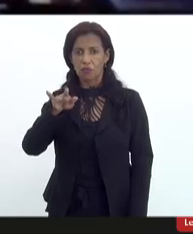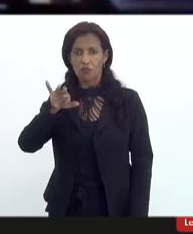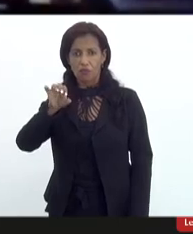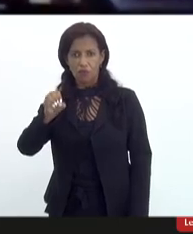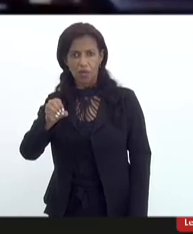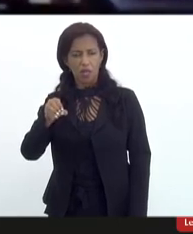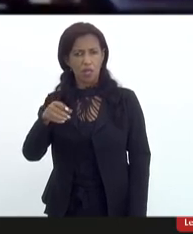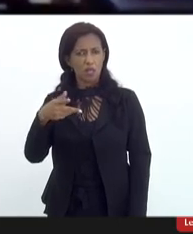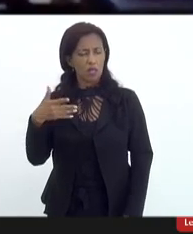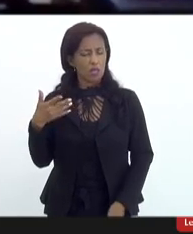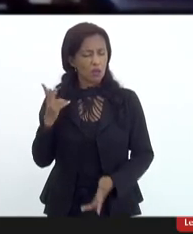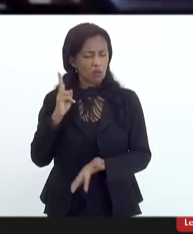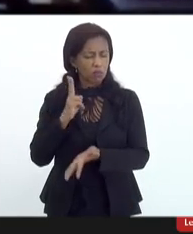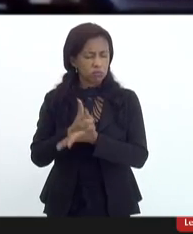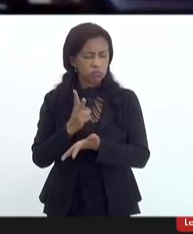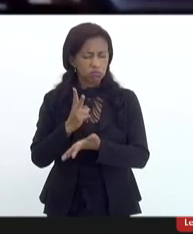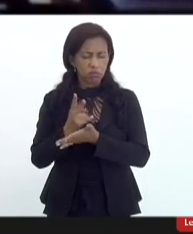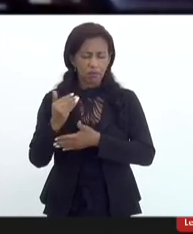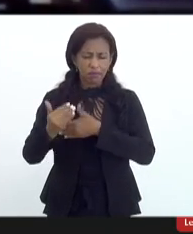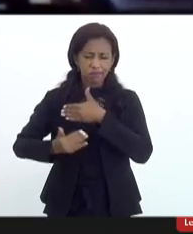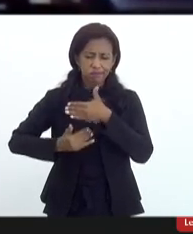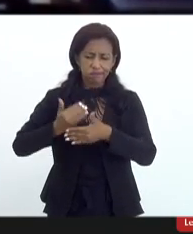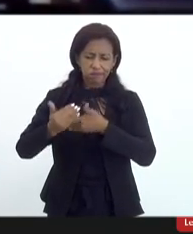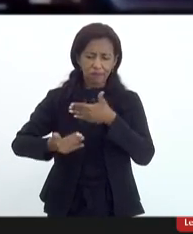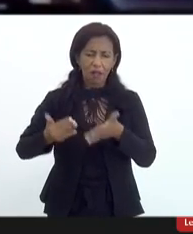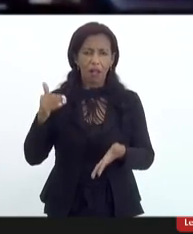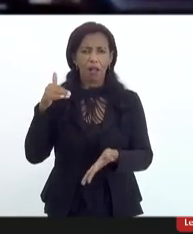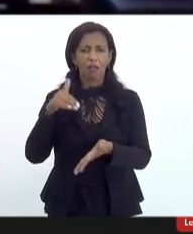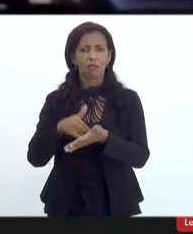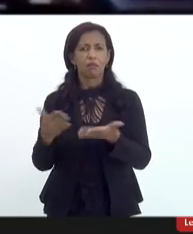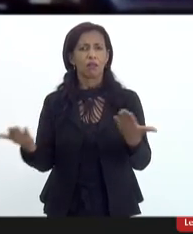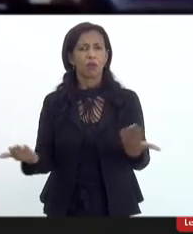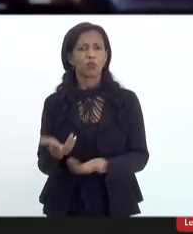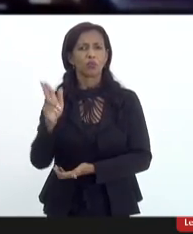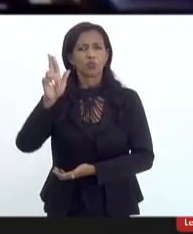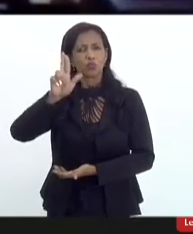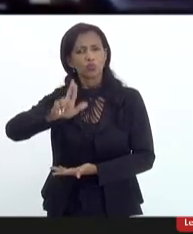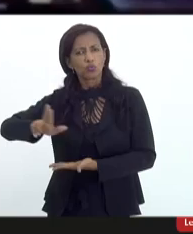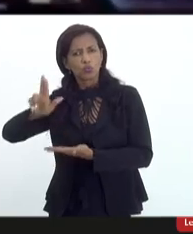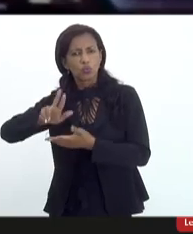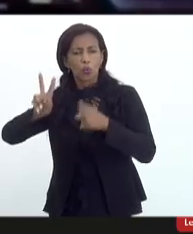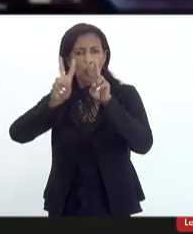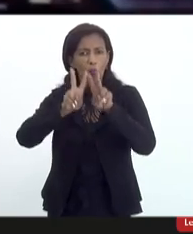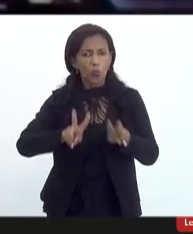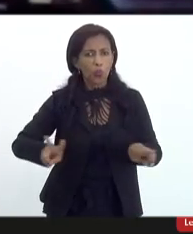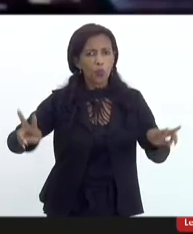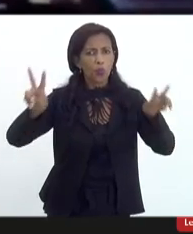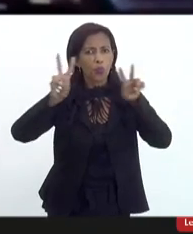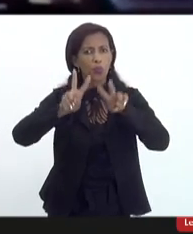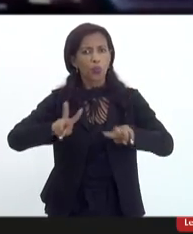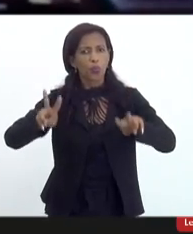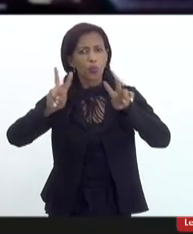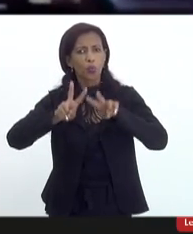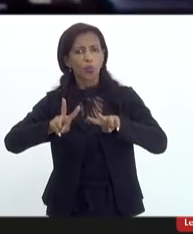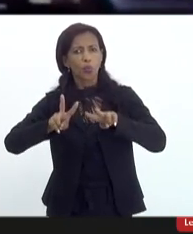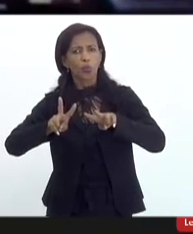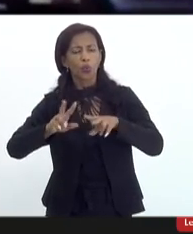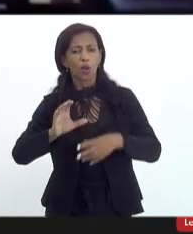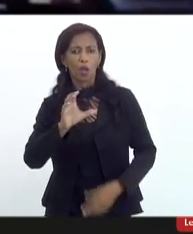se mantém até hoje nas nossas universidades com uma visão de